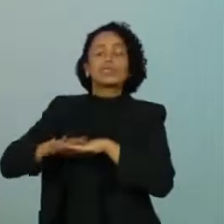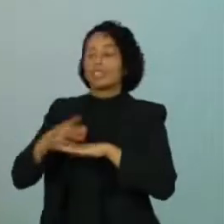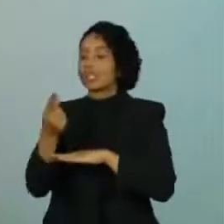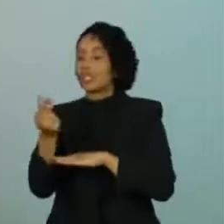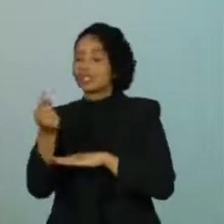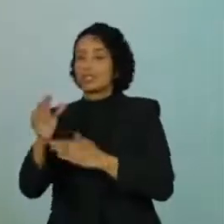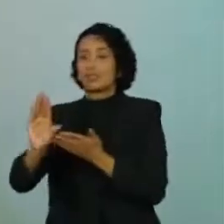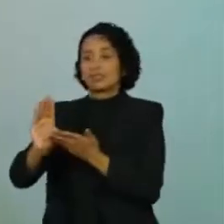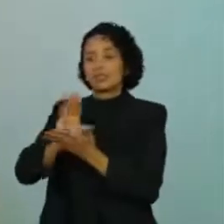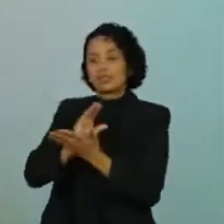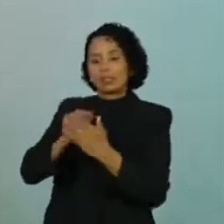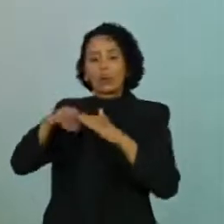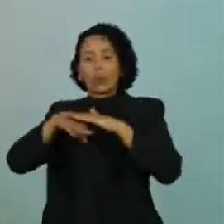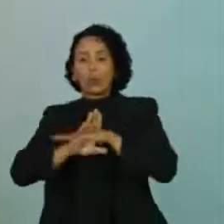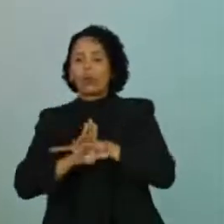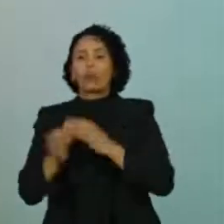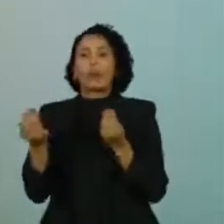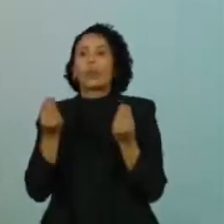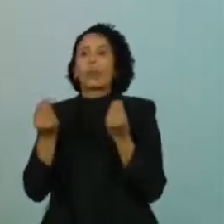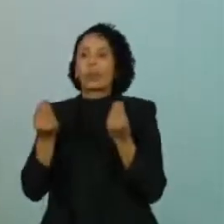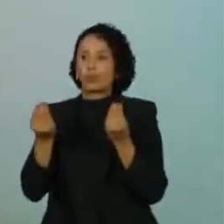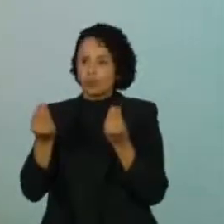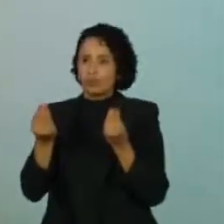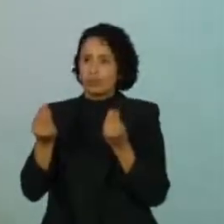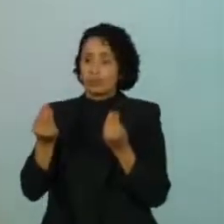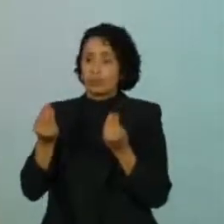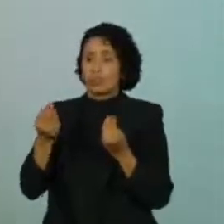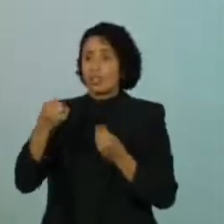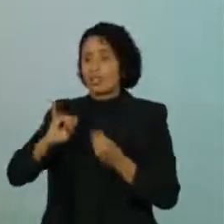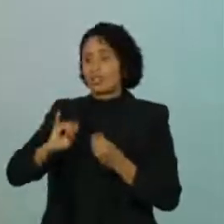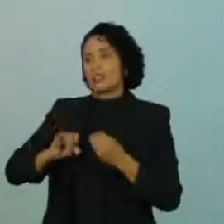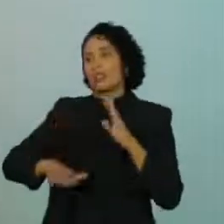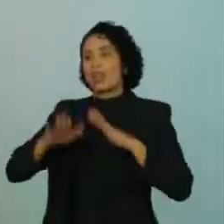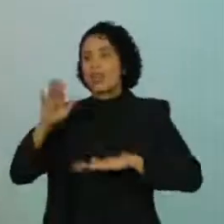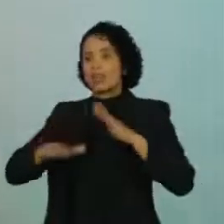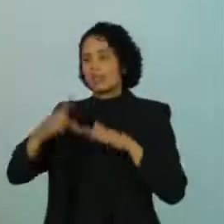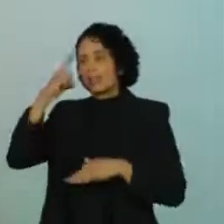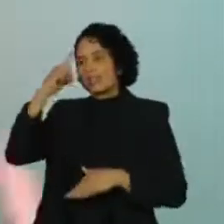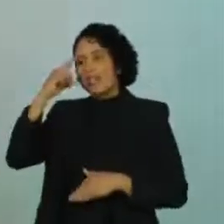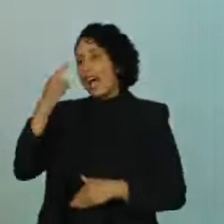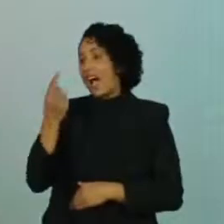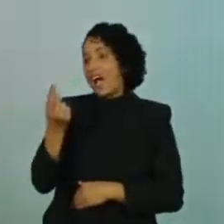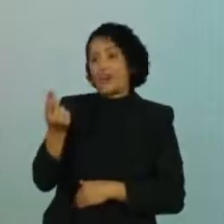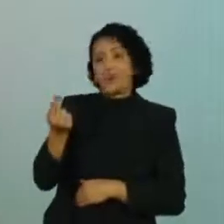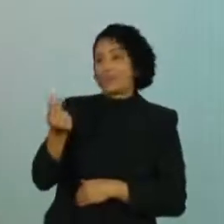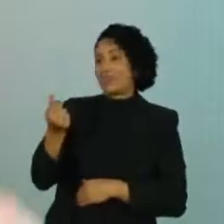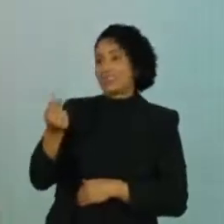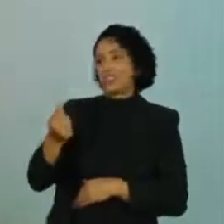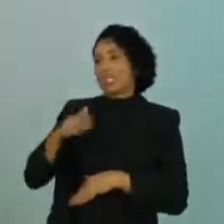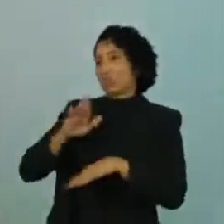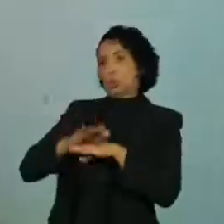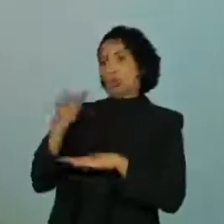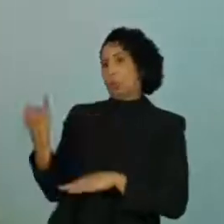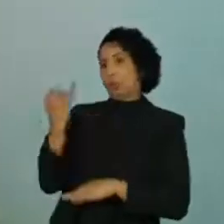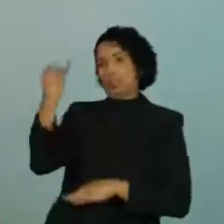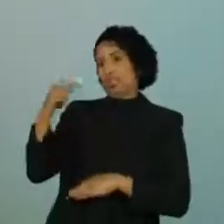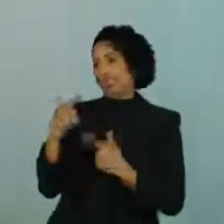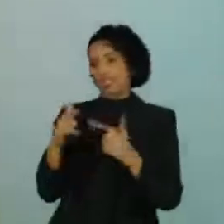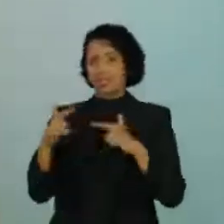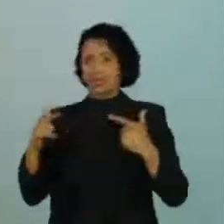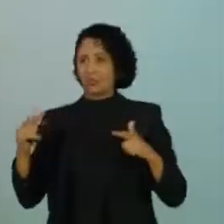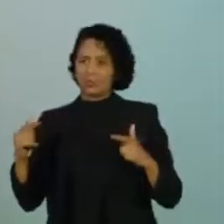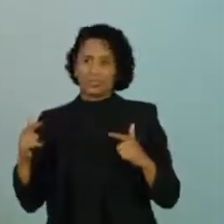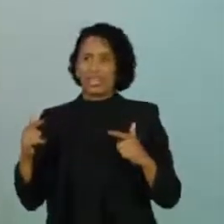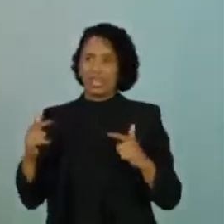vou canalizar? E quando eu coloco isso, que o dinheiro não é o fim, ele é só um meio para aquilo que eu vim realizar aqui,